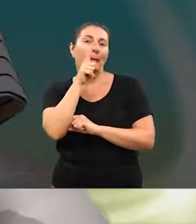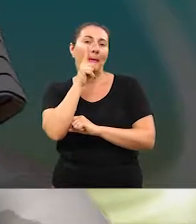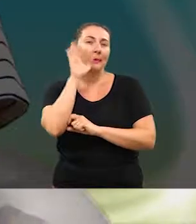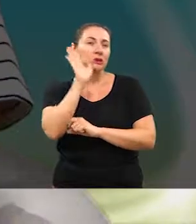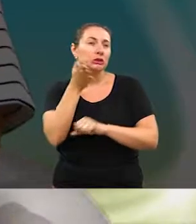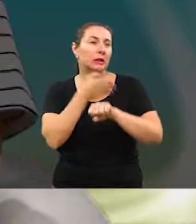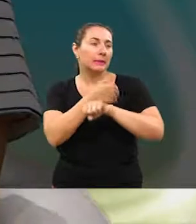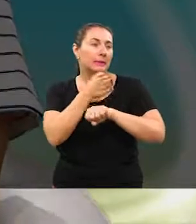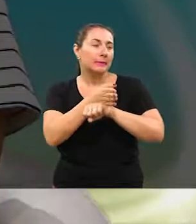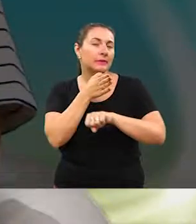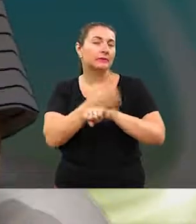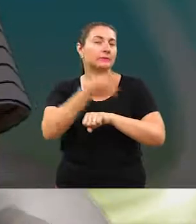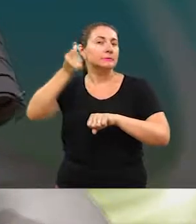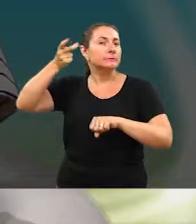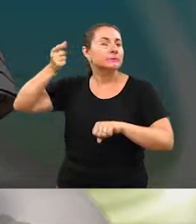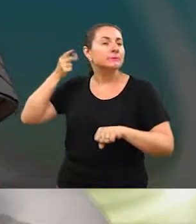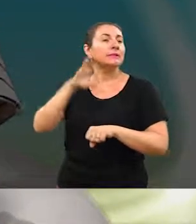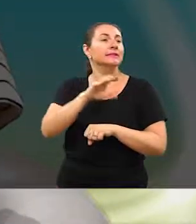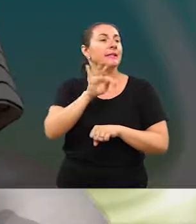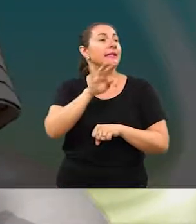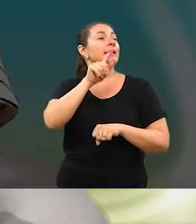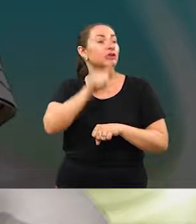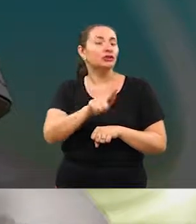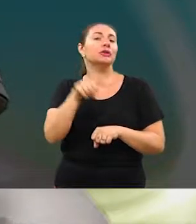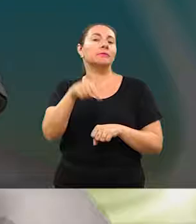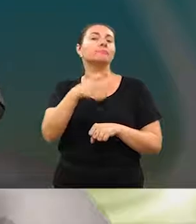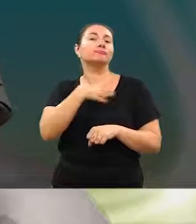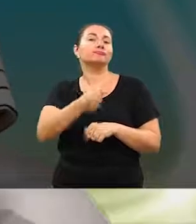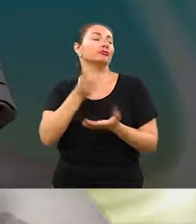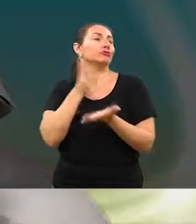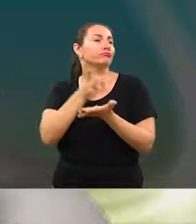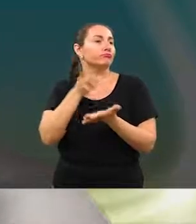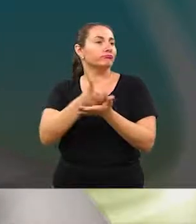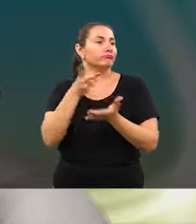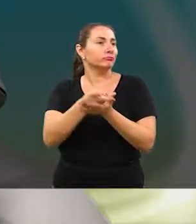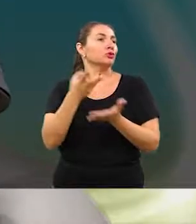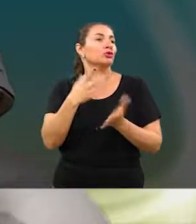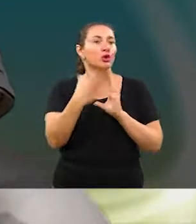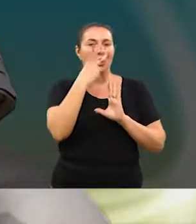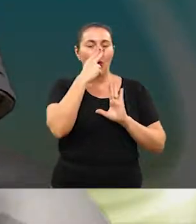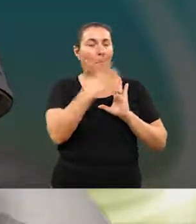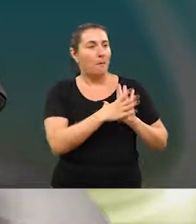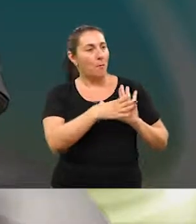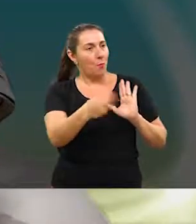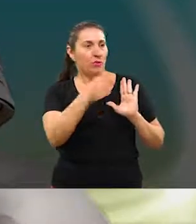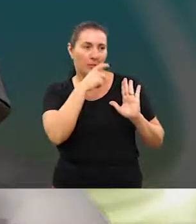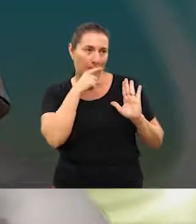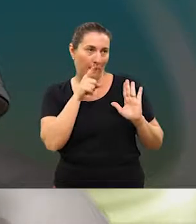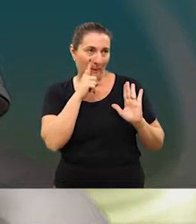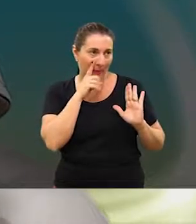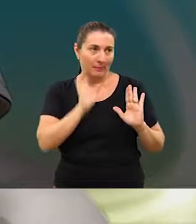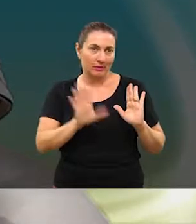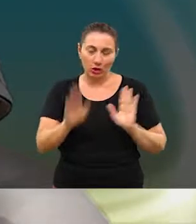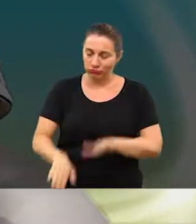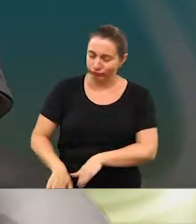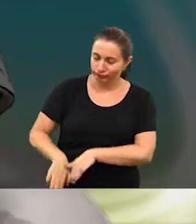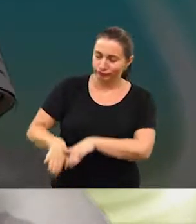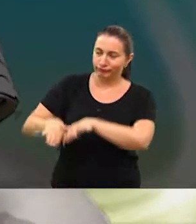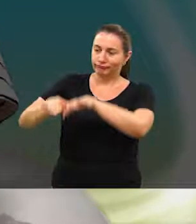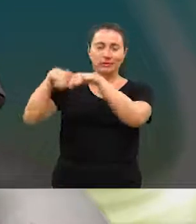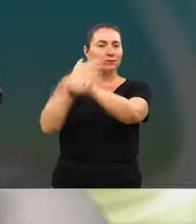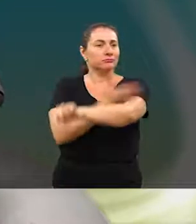os filhos de quem já é de CTG, dessas pessoas mais... Que cultivam essa tradição, eles normalmente já se criam nesse meio, né? Desde